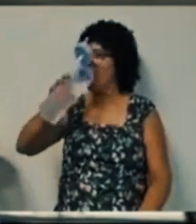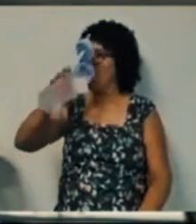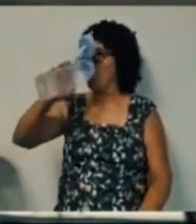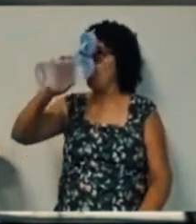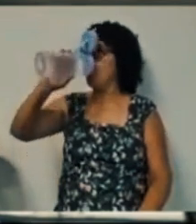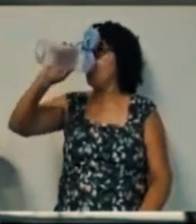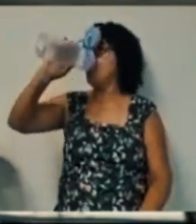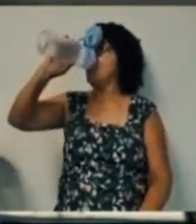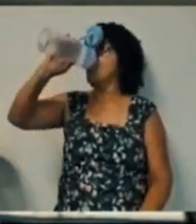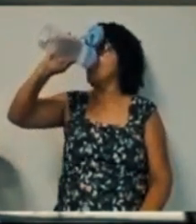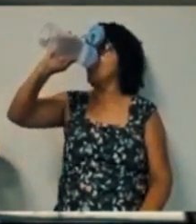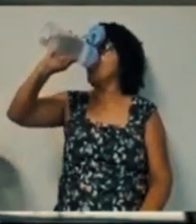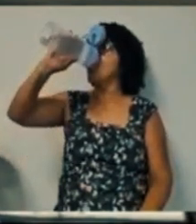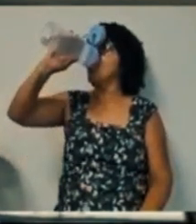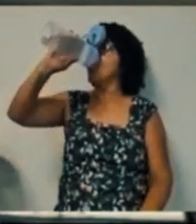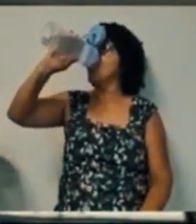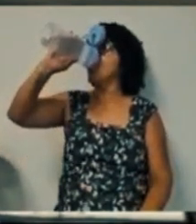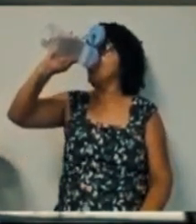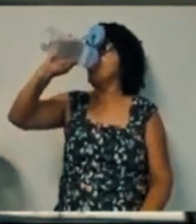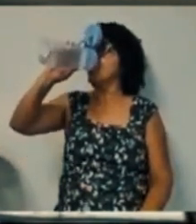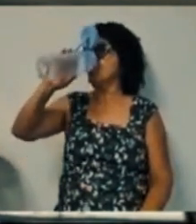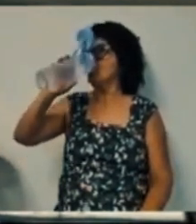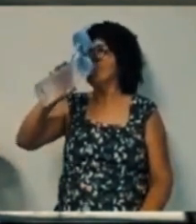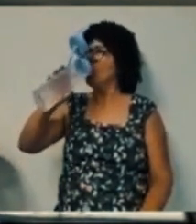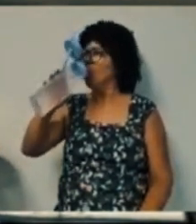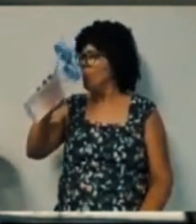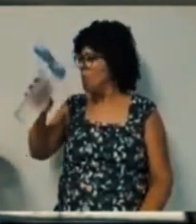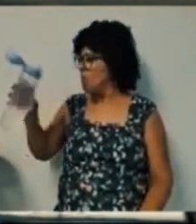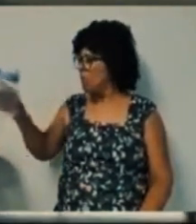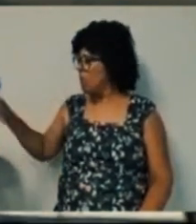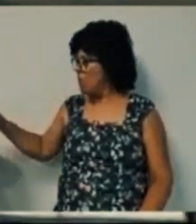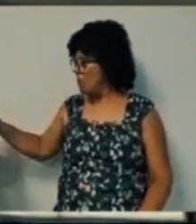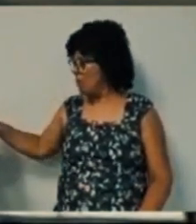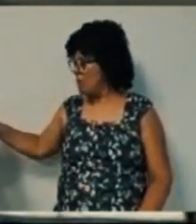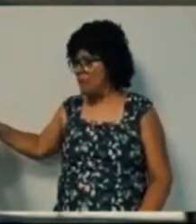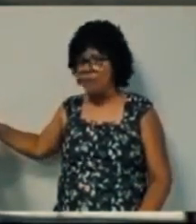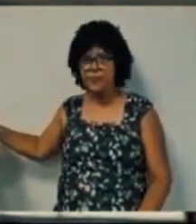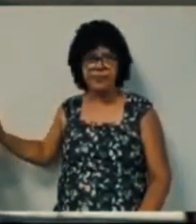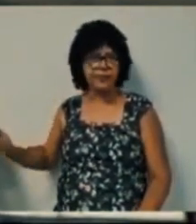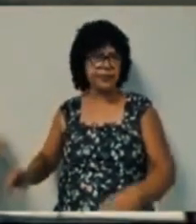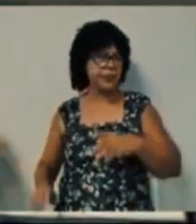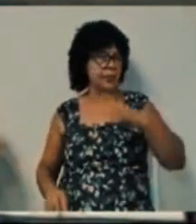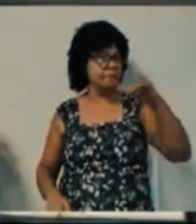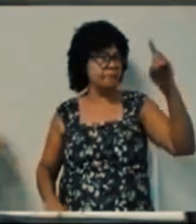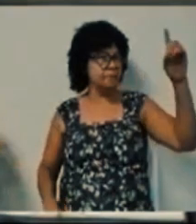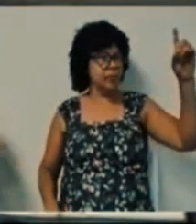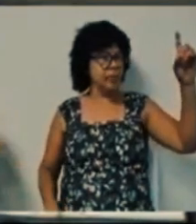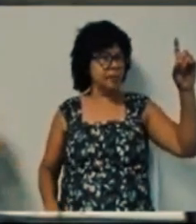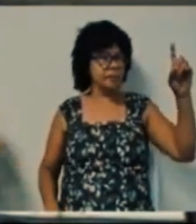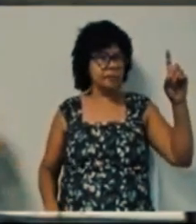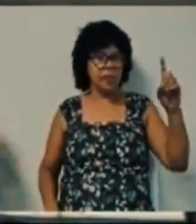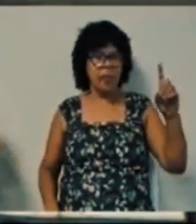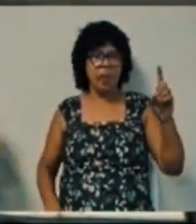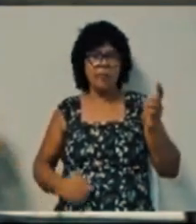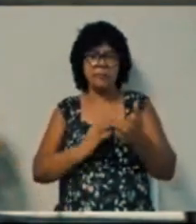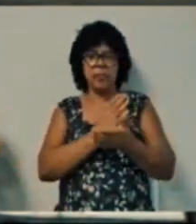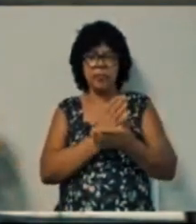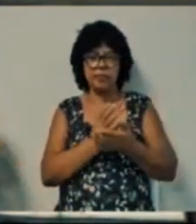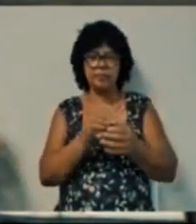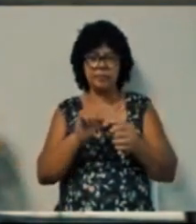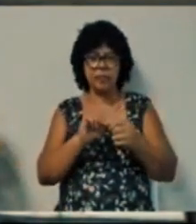aleluia, e a notícia vai chegando em todos os recônditos